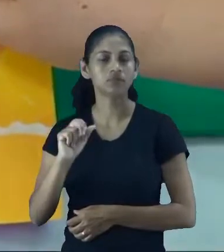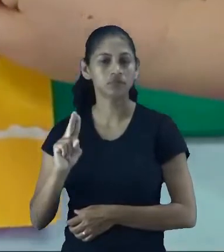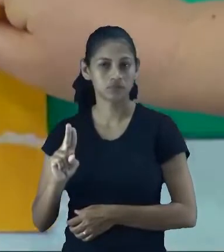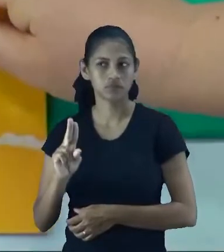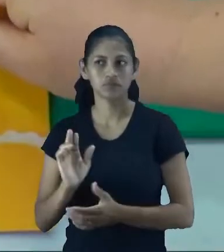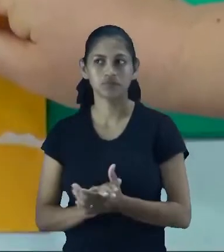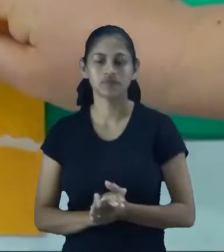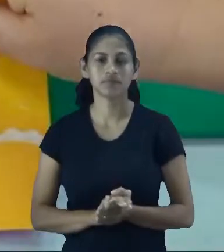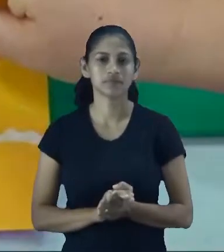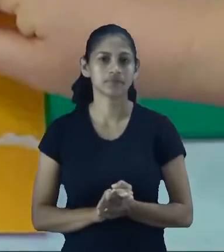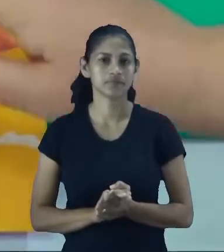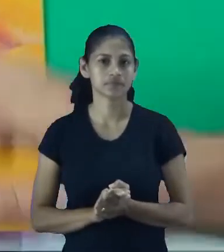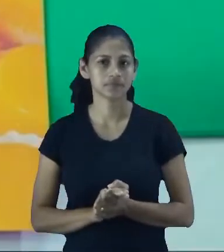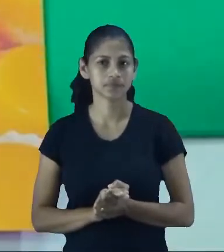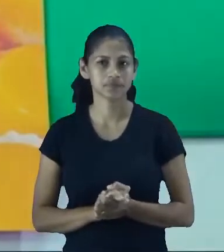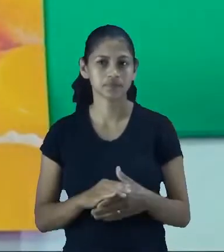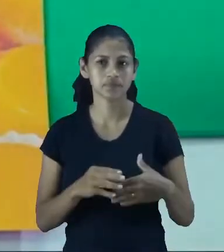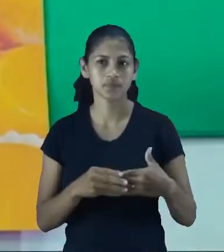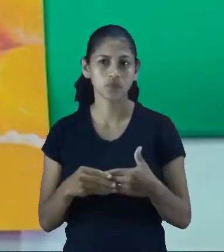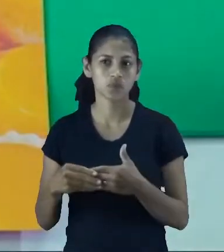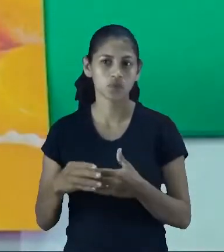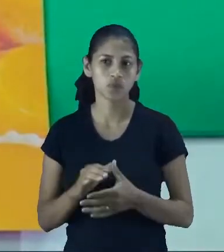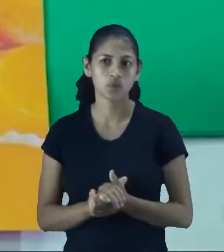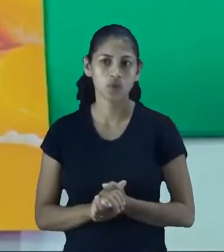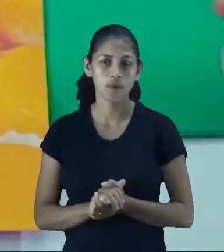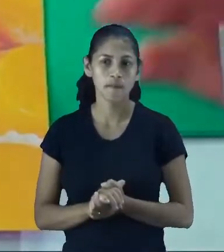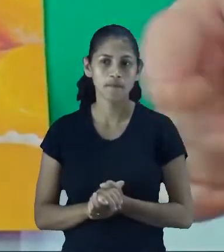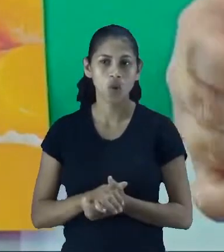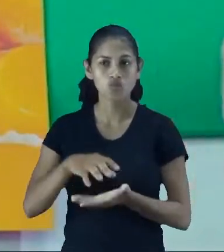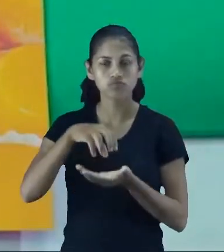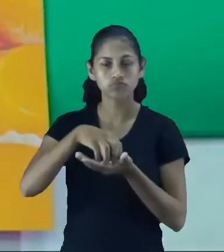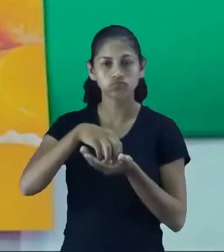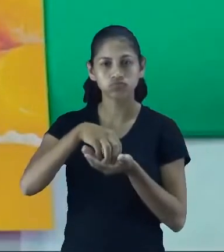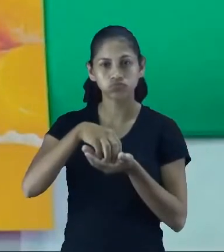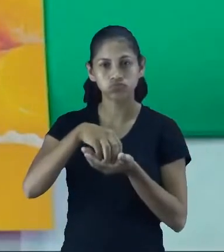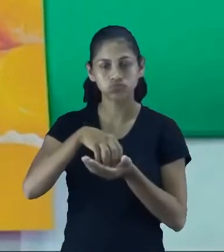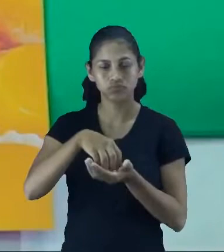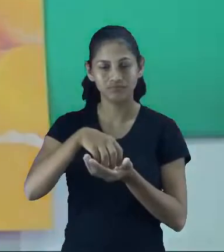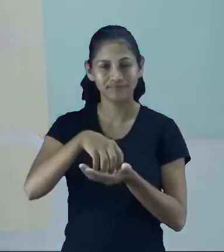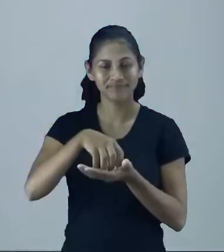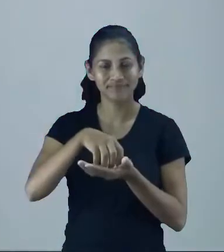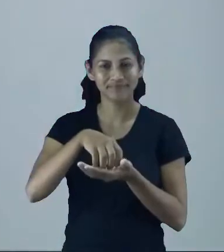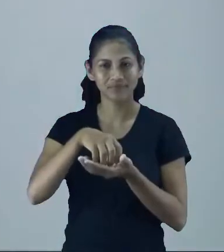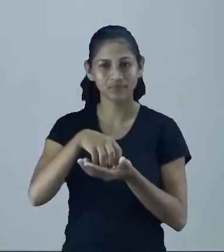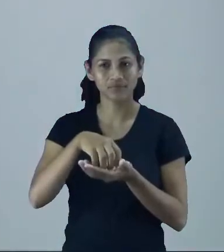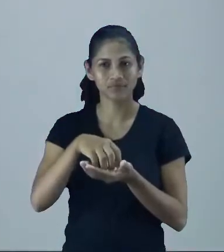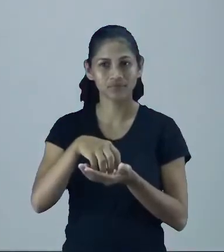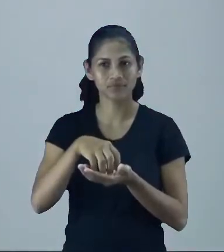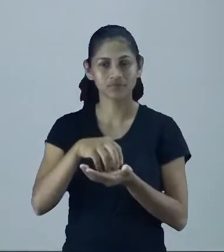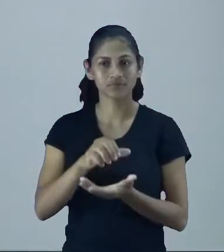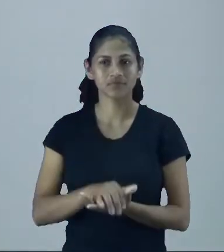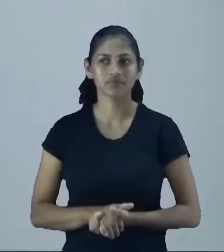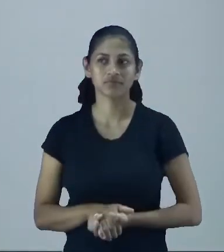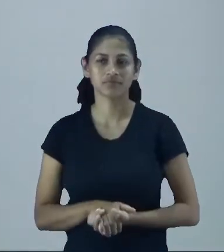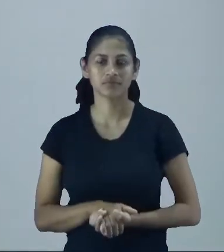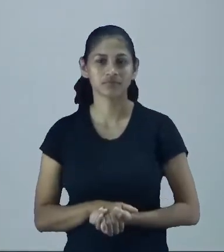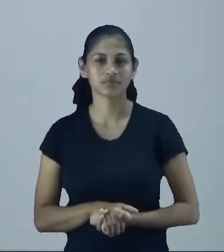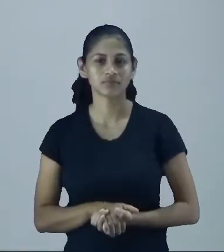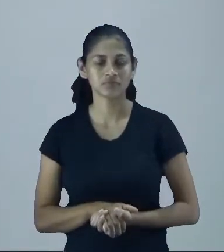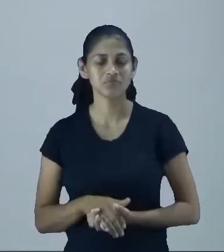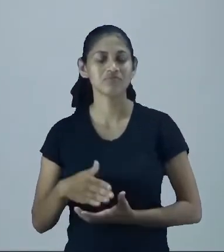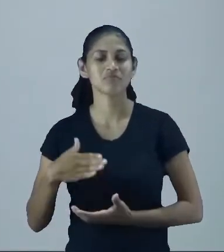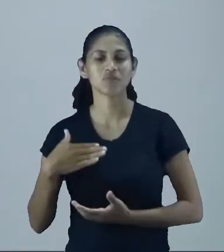foi trazido por eles, o pudim também, que nós gostamos muito.